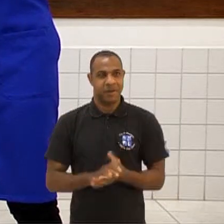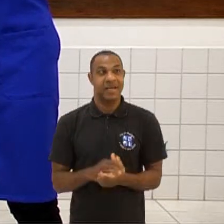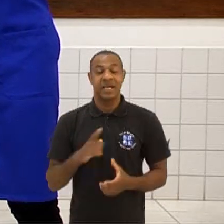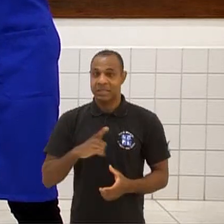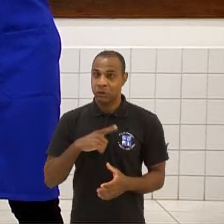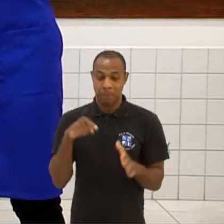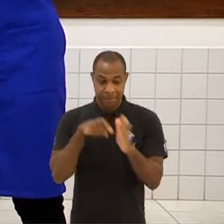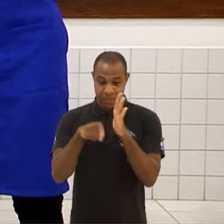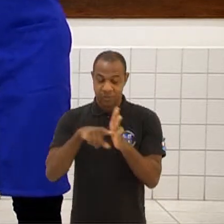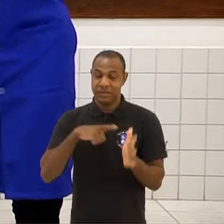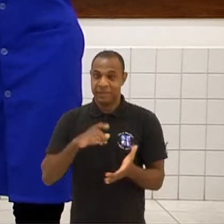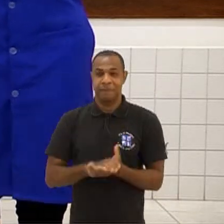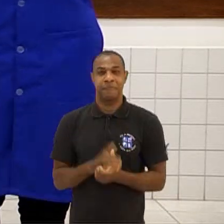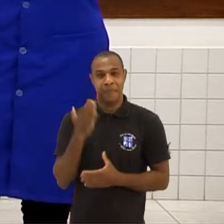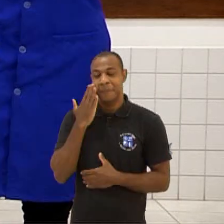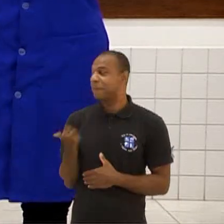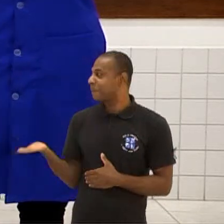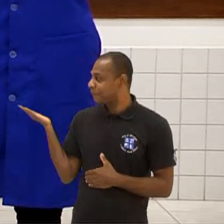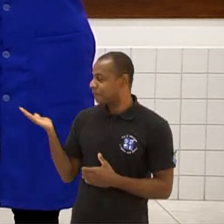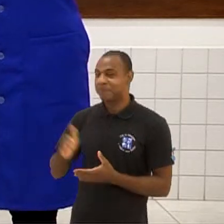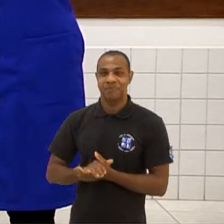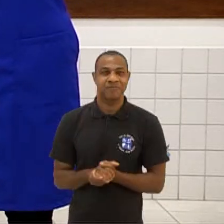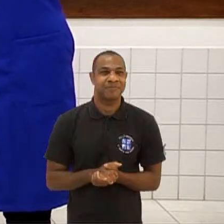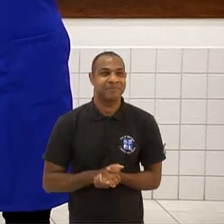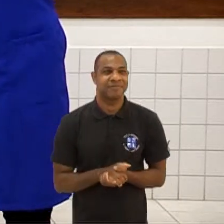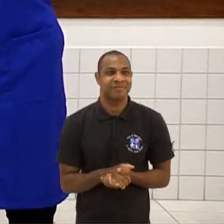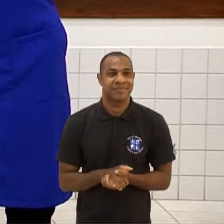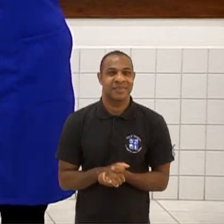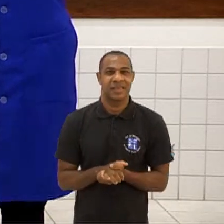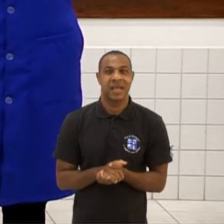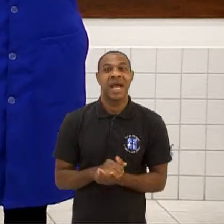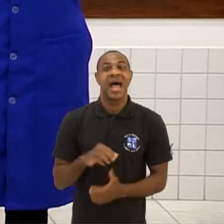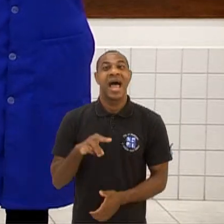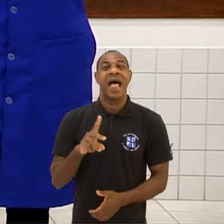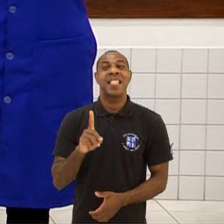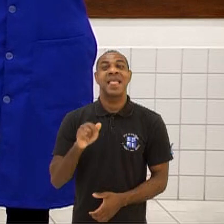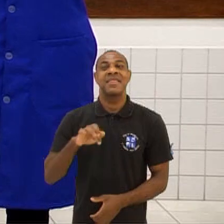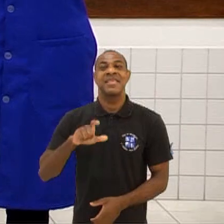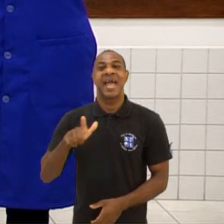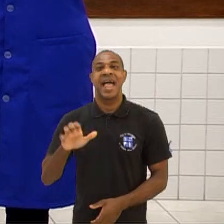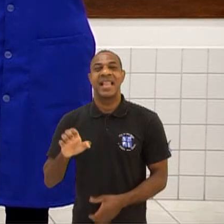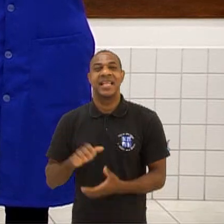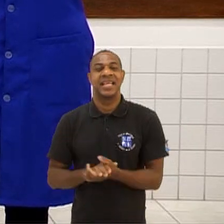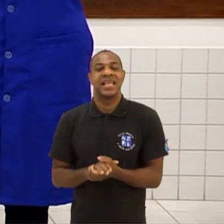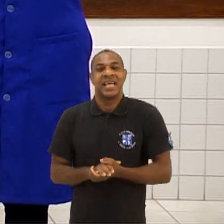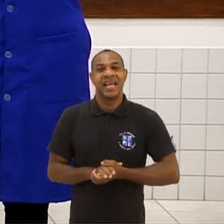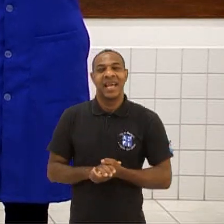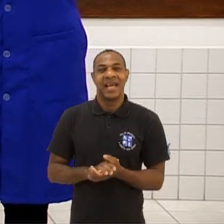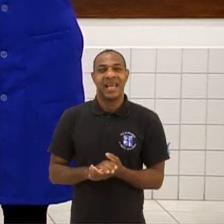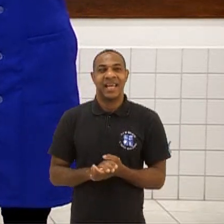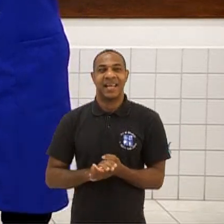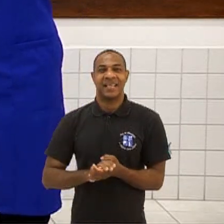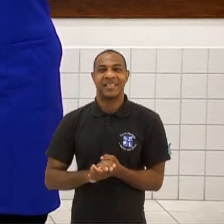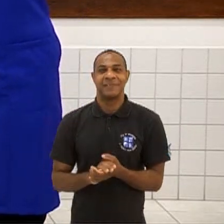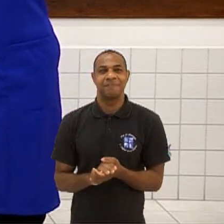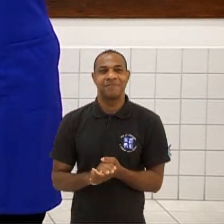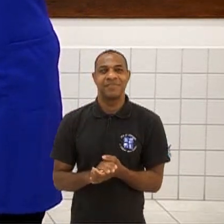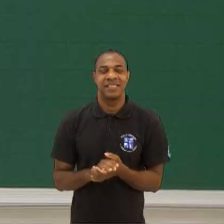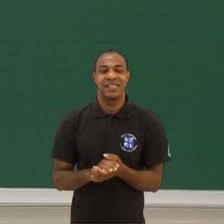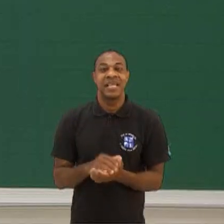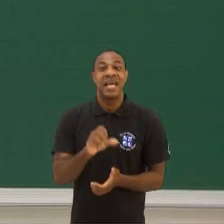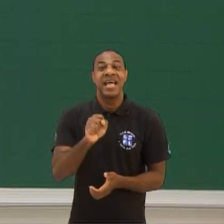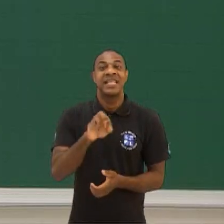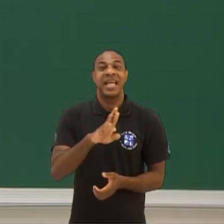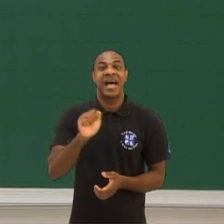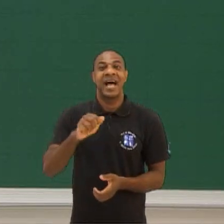enquete lá. Vamos lá, então. A Daniele Kampreger, do Colégio Estadual Campo Presidente Kennedy, Serranópolis